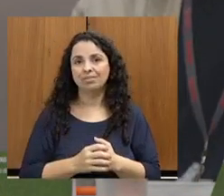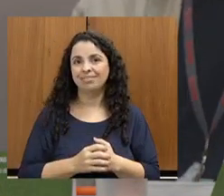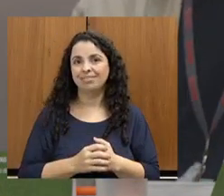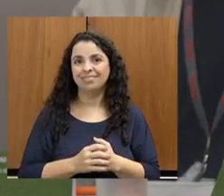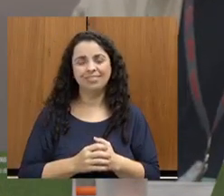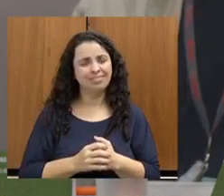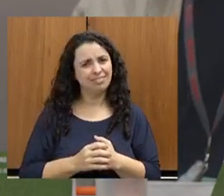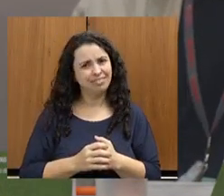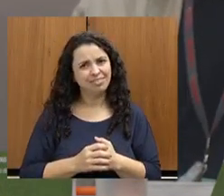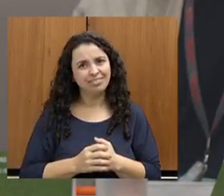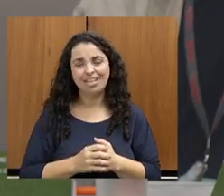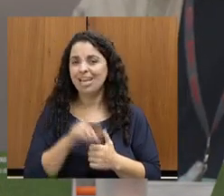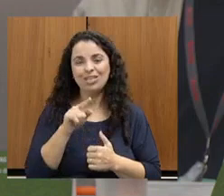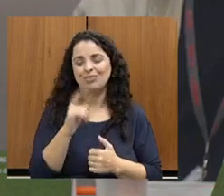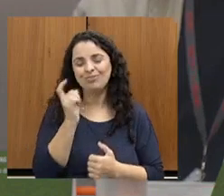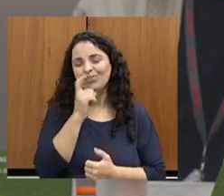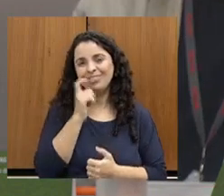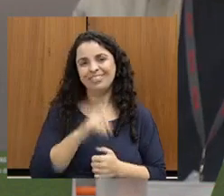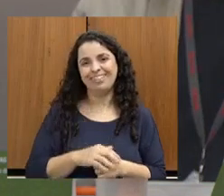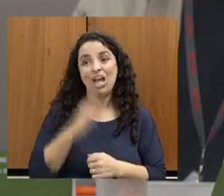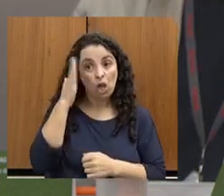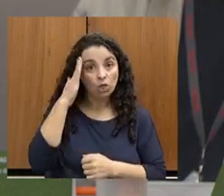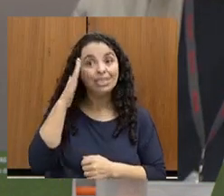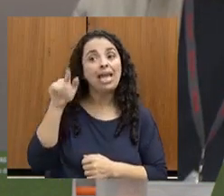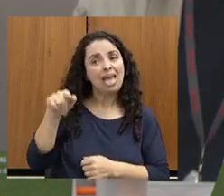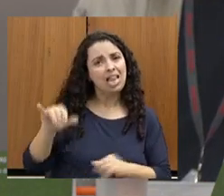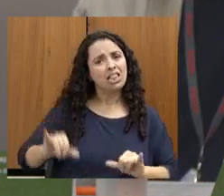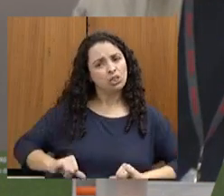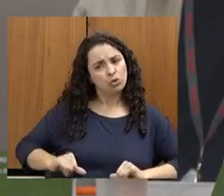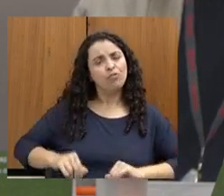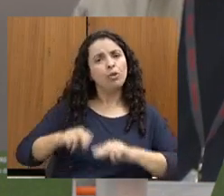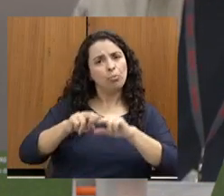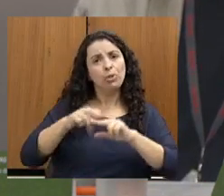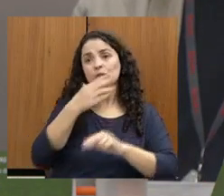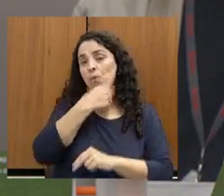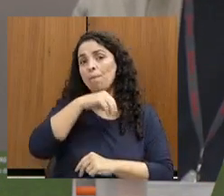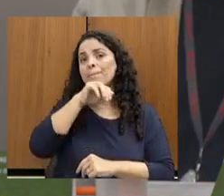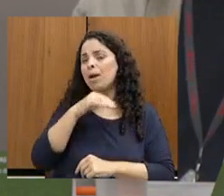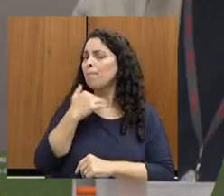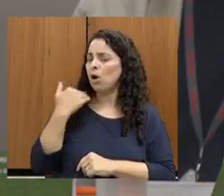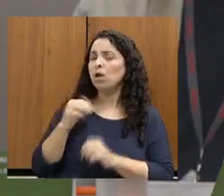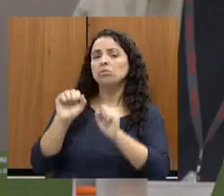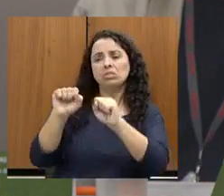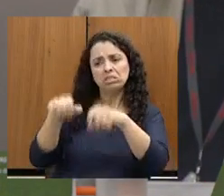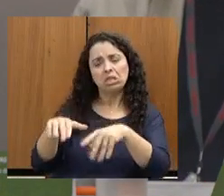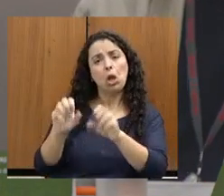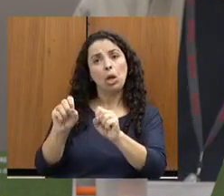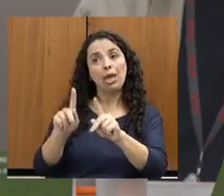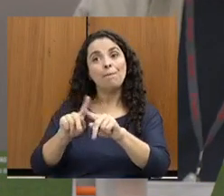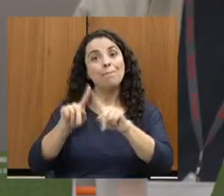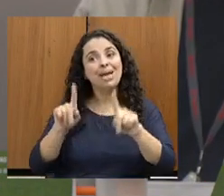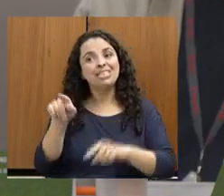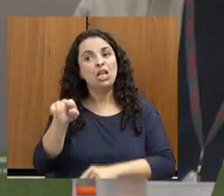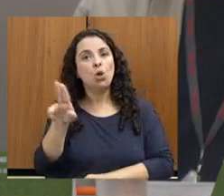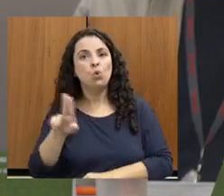morte, tenho certeza que ele está sofrendo, mas ele está usando disso para justificar as suas atitudes.